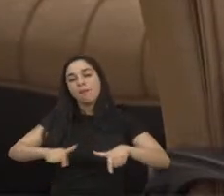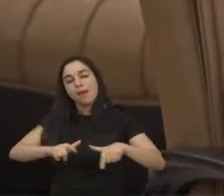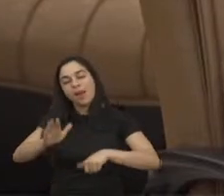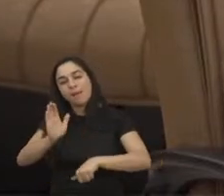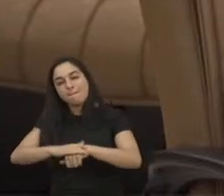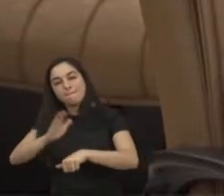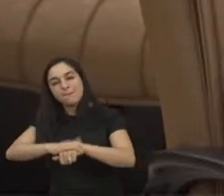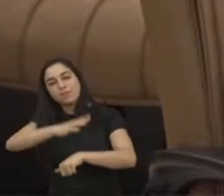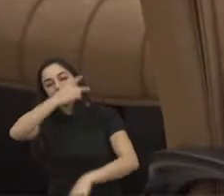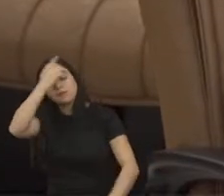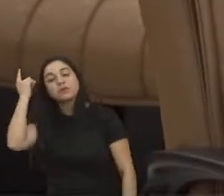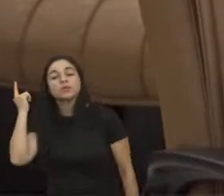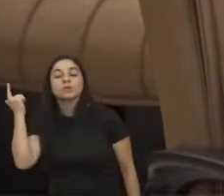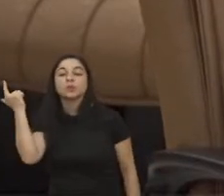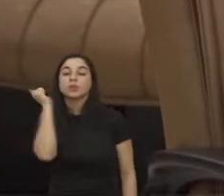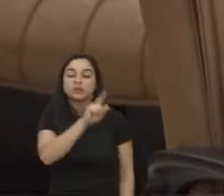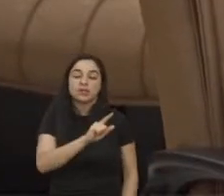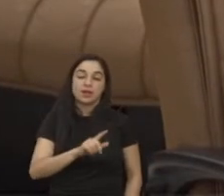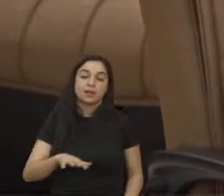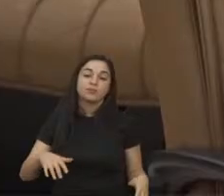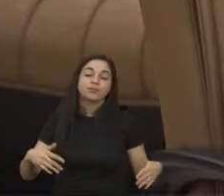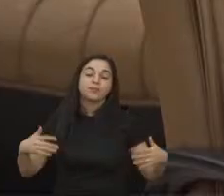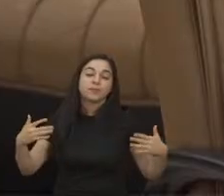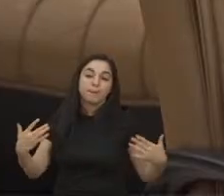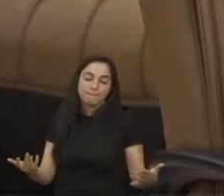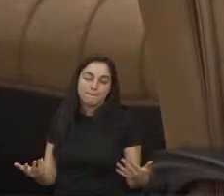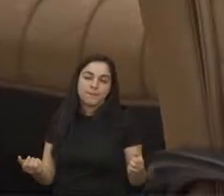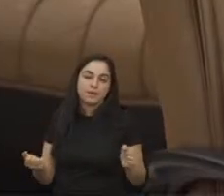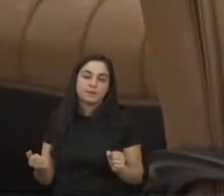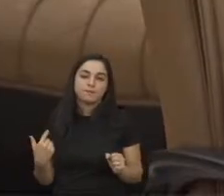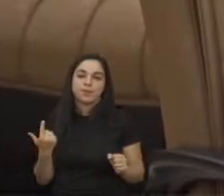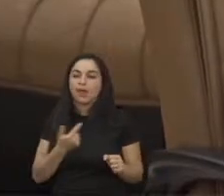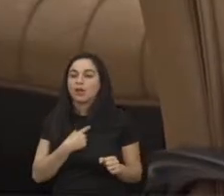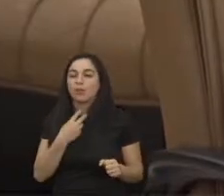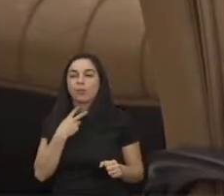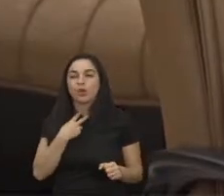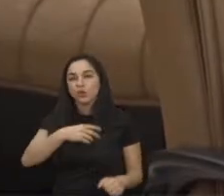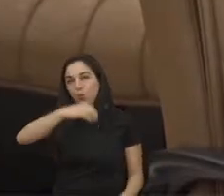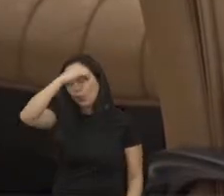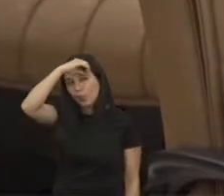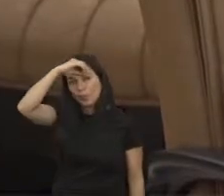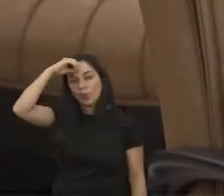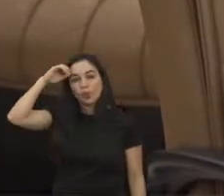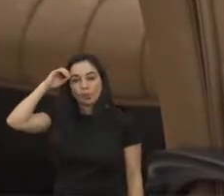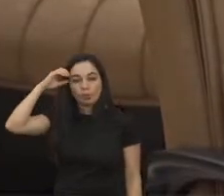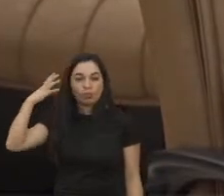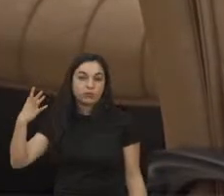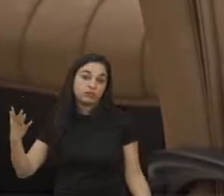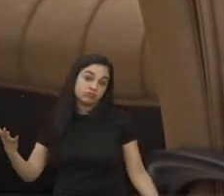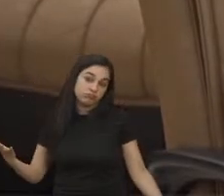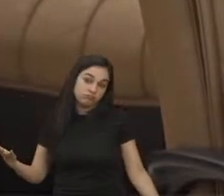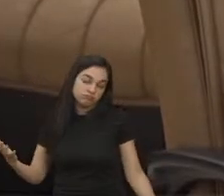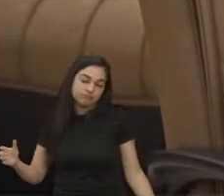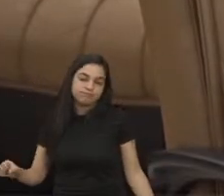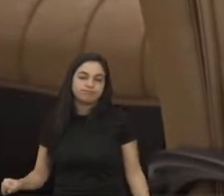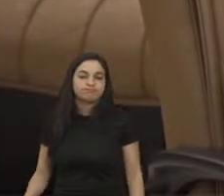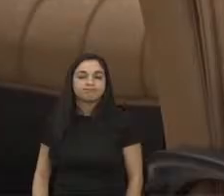Jacareí. Mas a gente também não pode ser inocente, a gente não pode ser